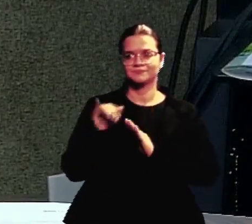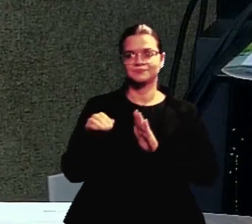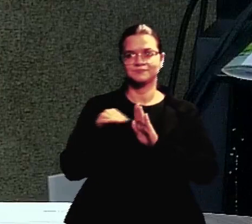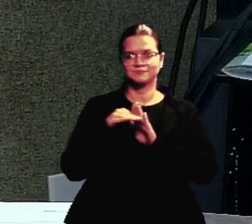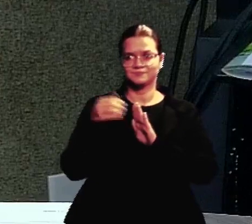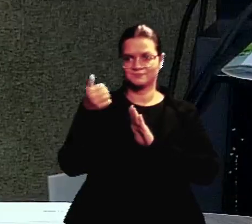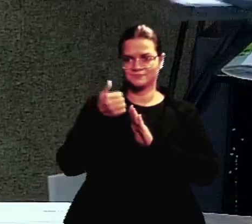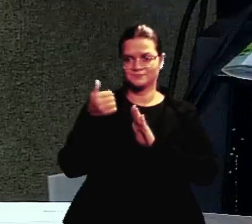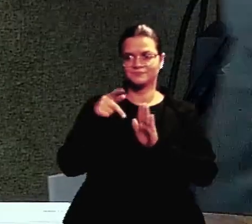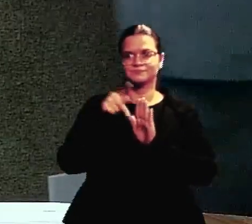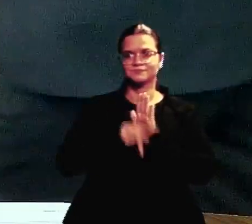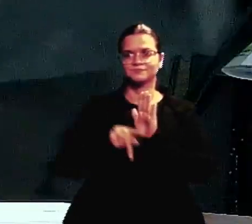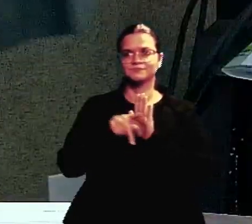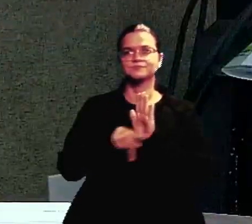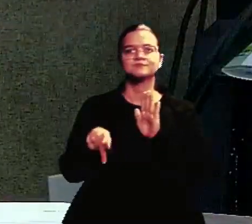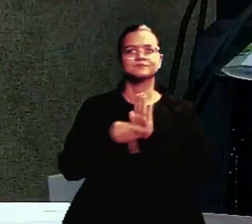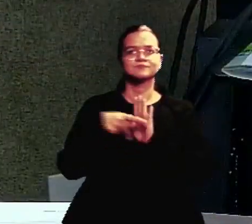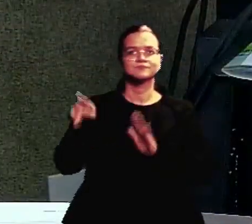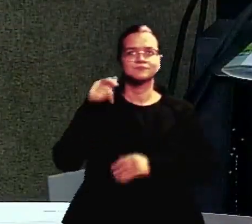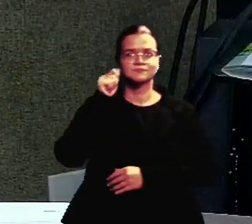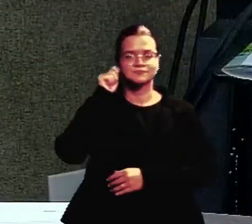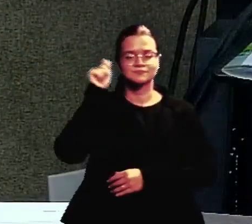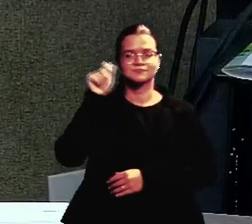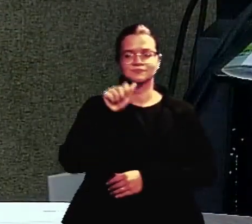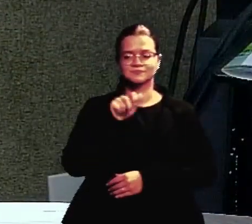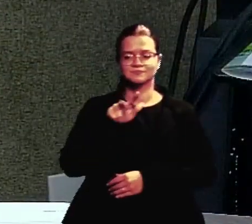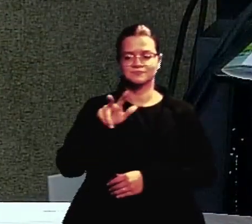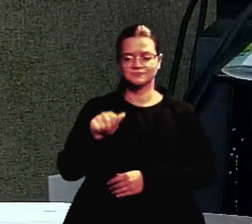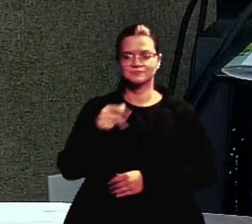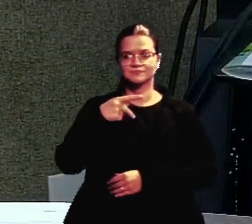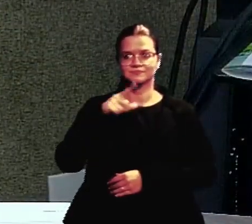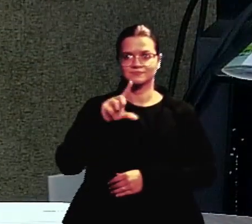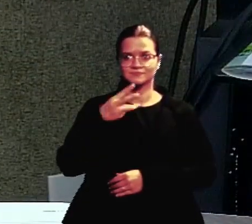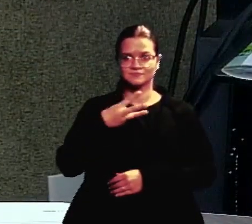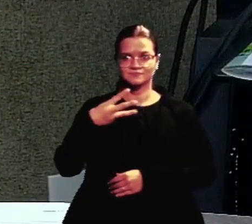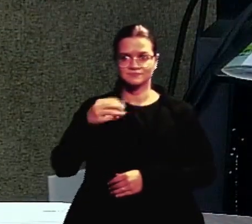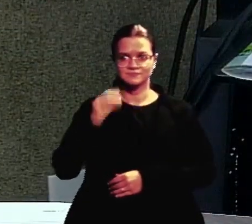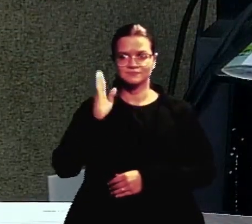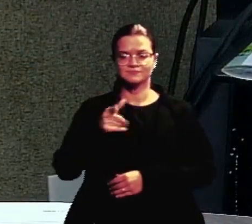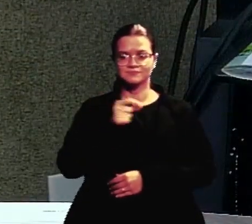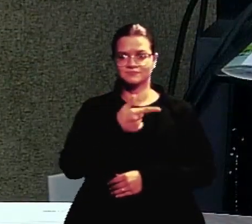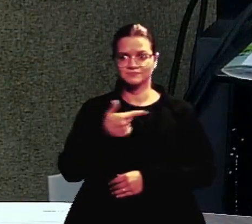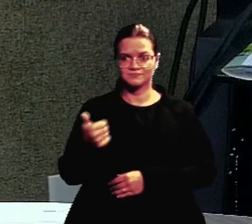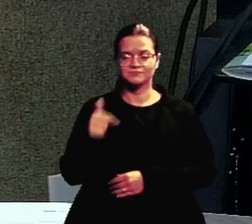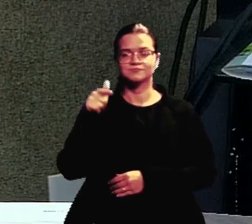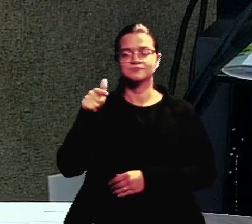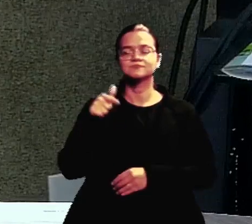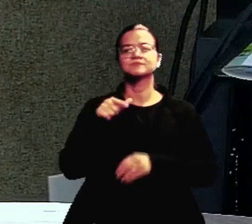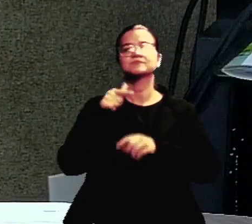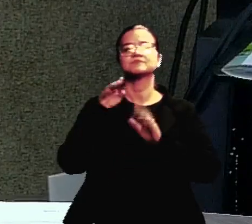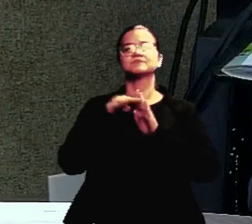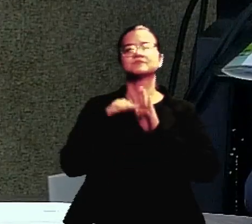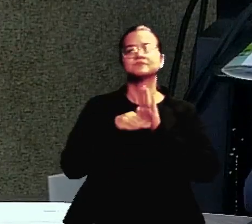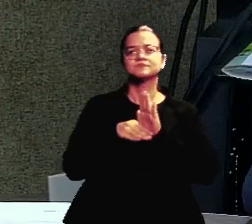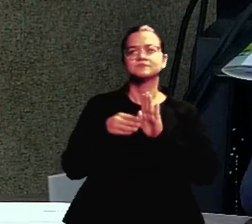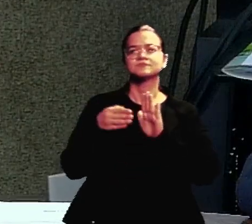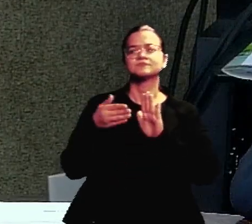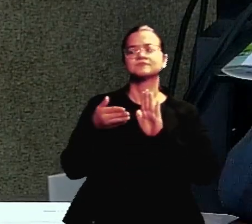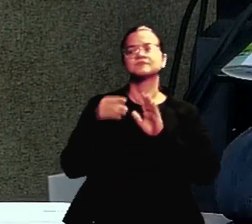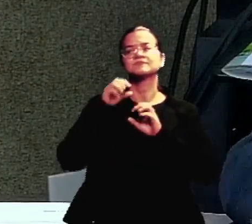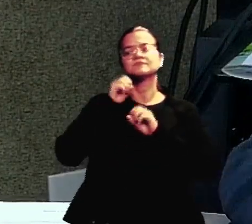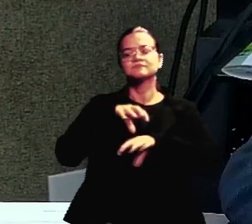item 1 da pauta, projeto da vereadora Ava Santiago, PL 330/21, institui o programa Educadamente e dá outras